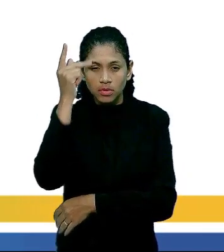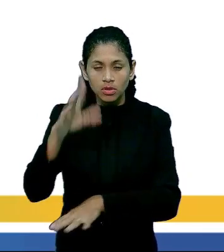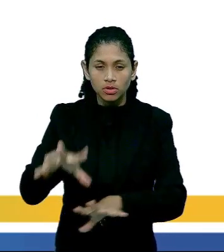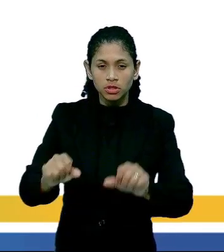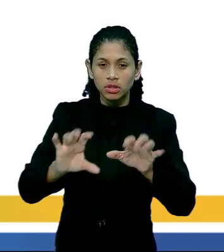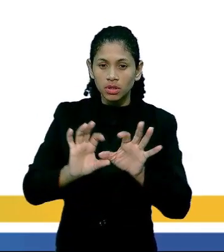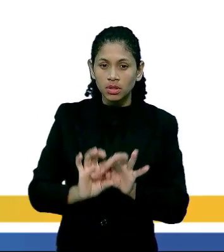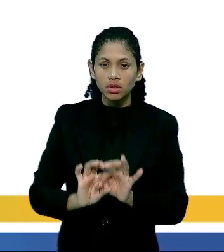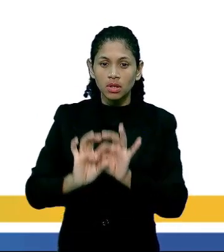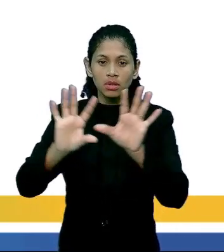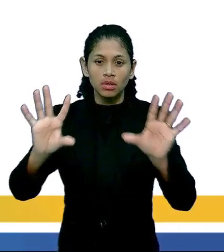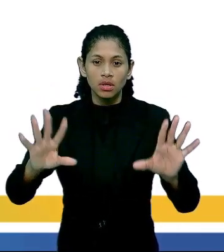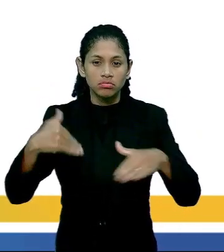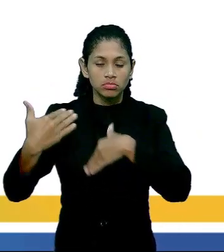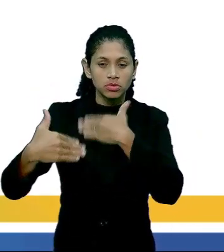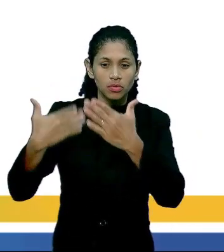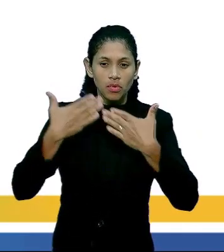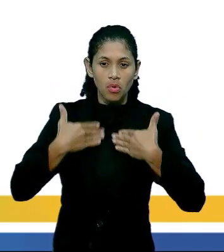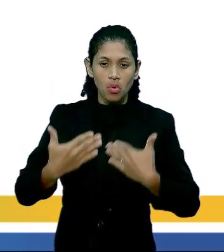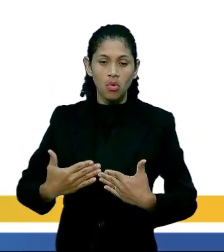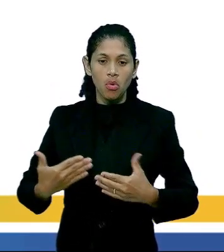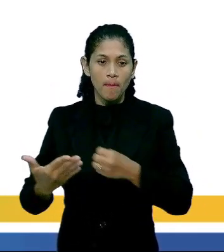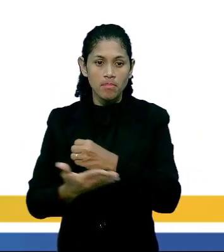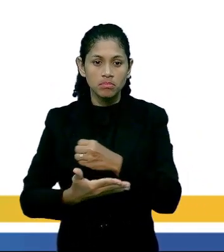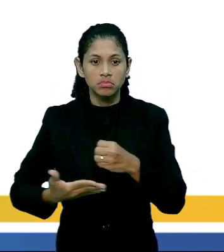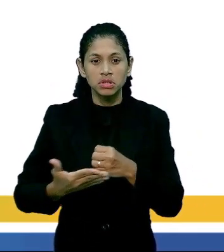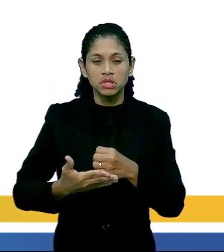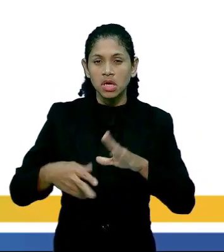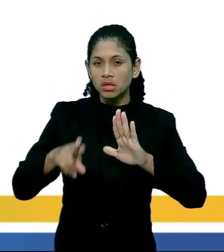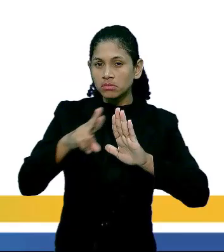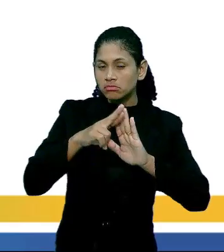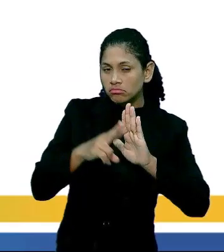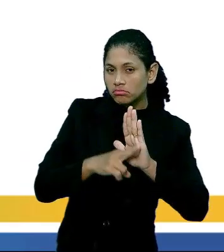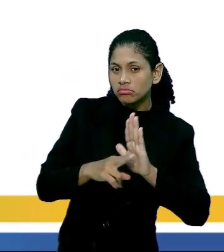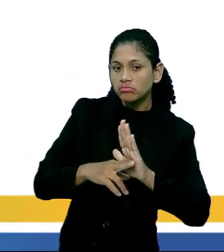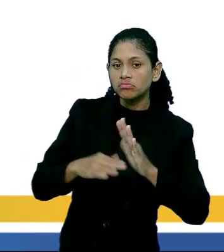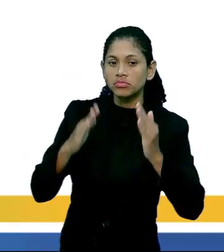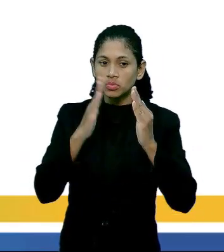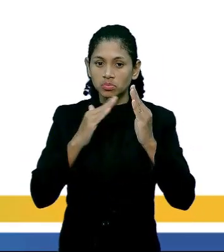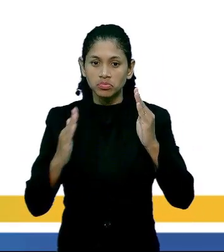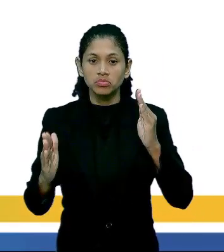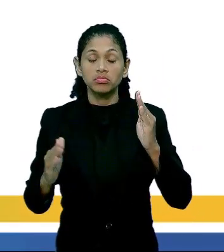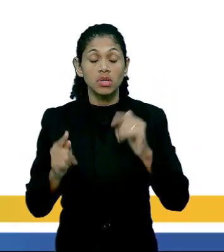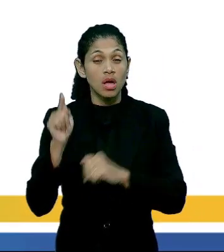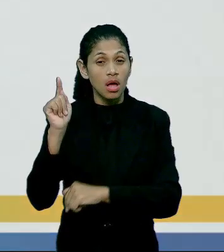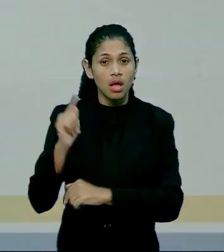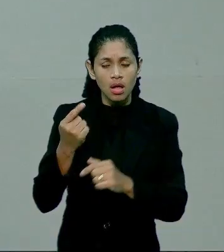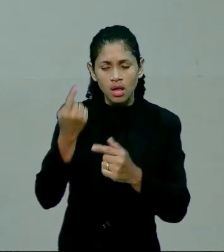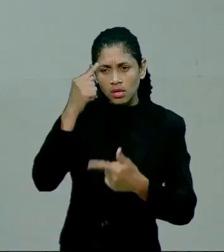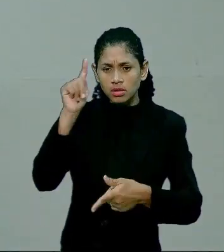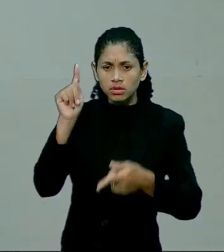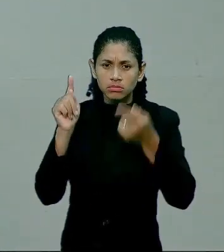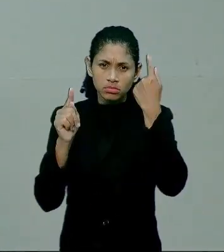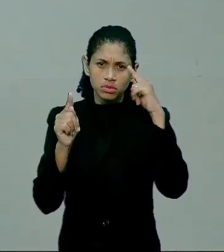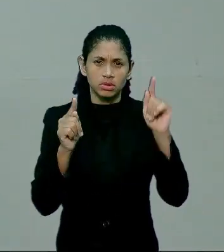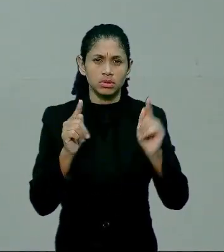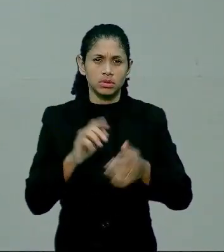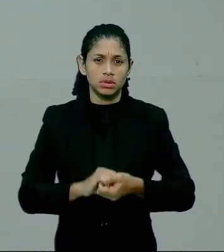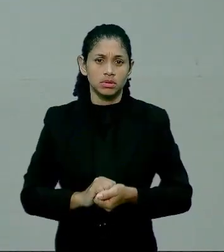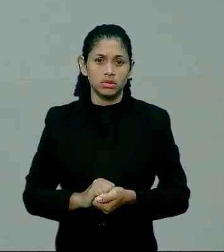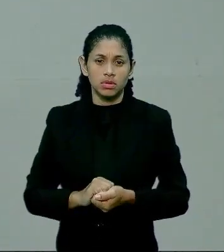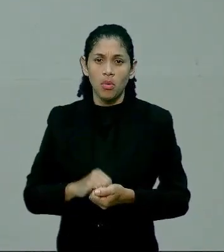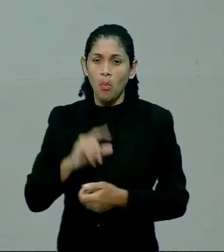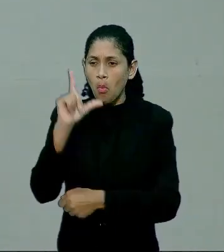seus corpos de acordo com critérios estéticos que elas mesmas criam e que recebem pouca influência do meio que vive. Pouca